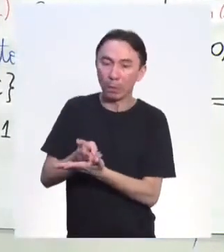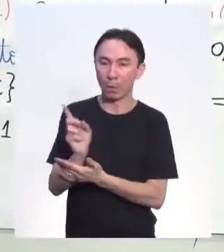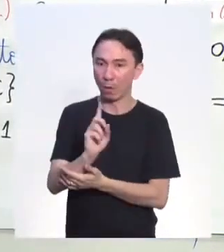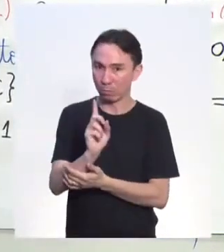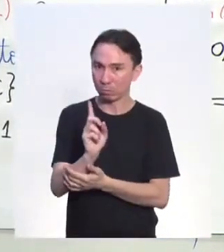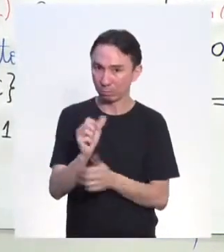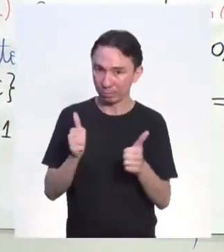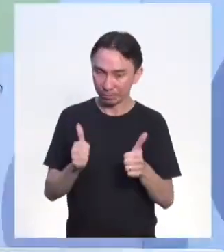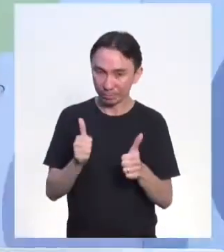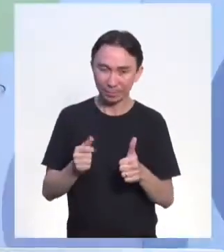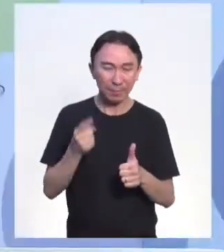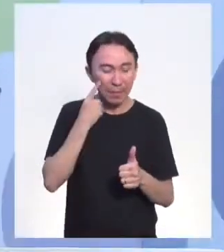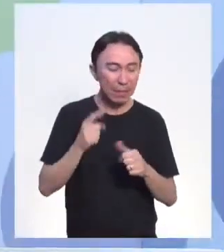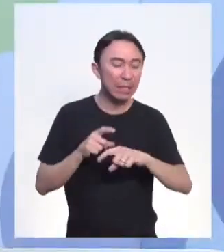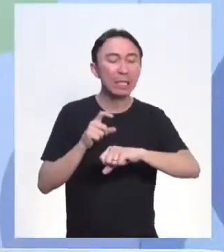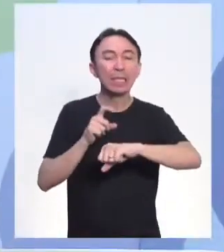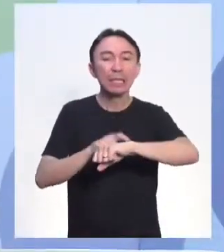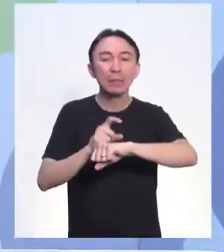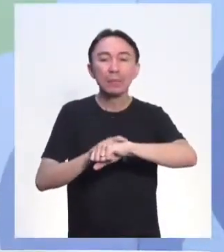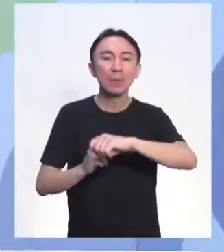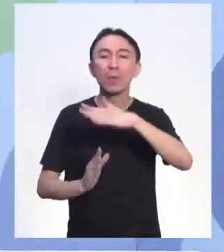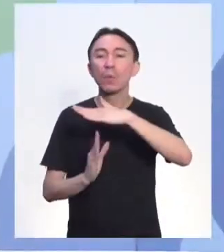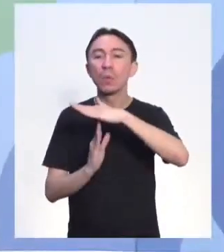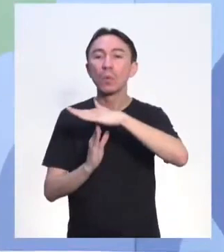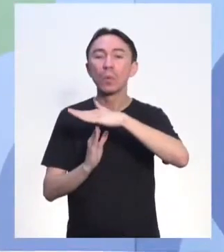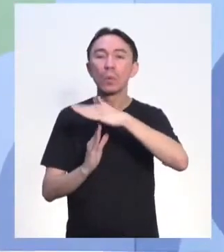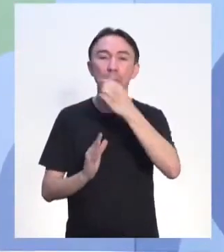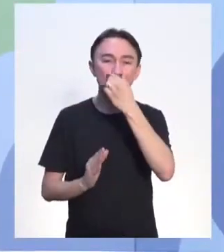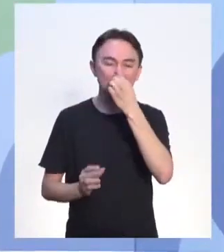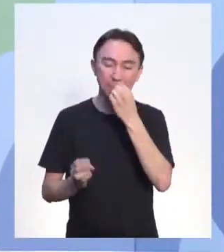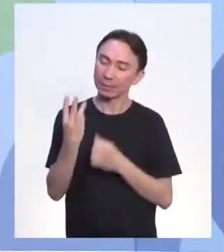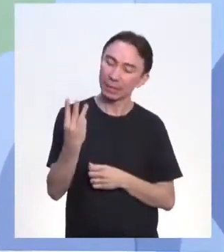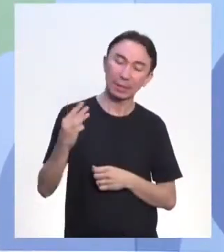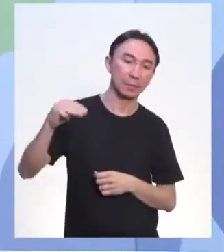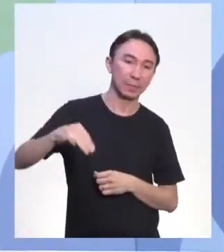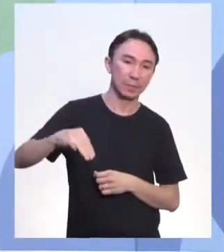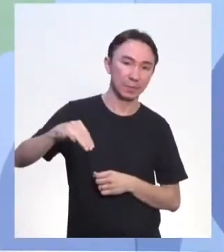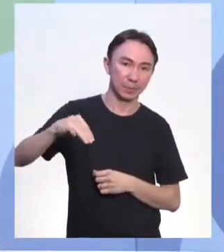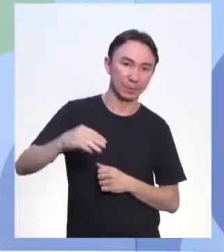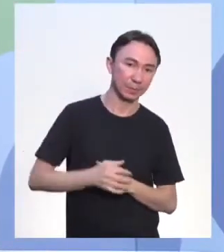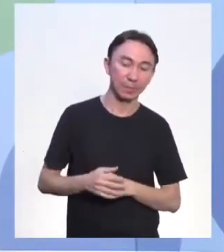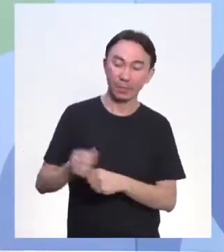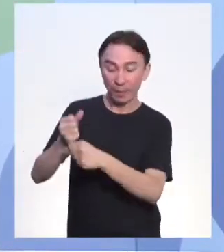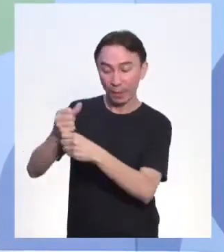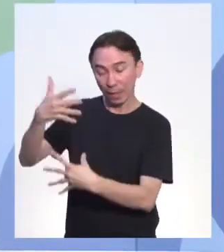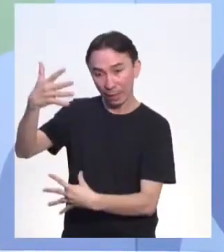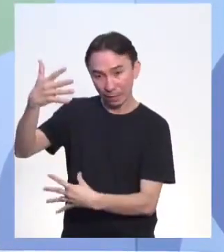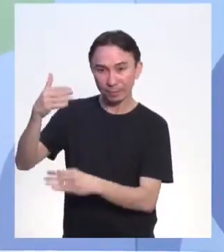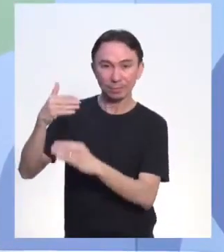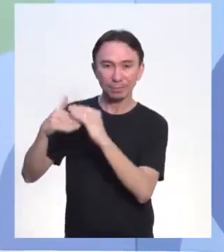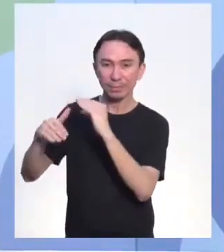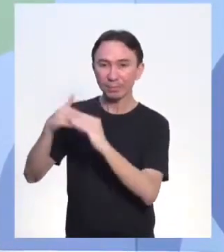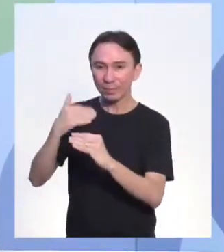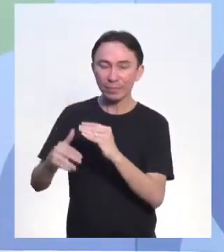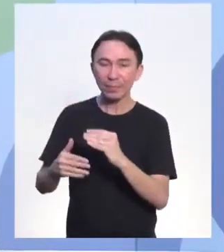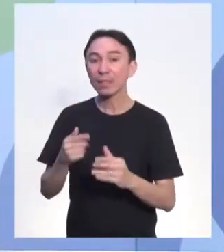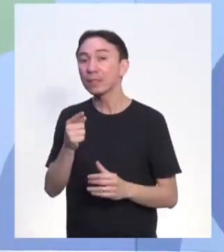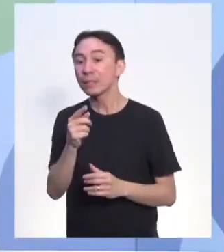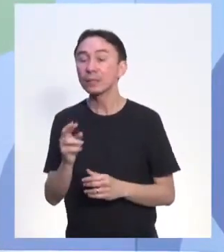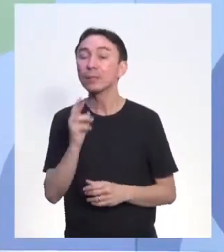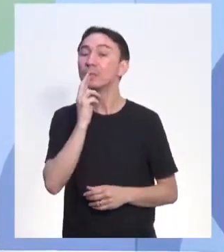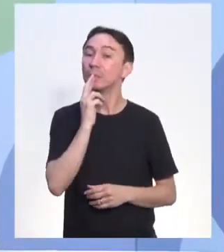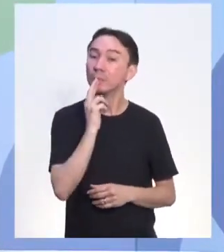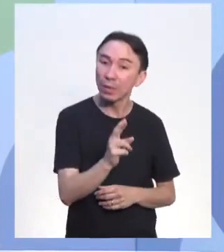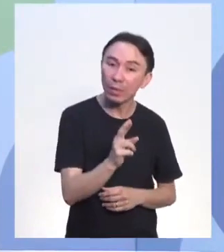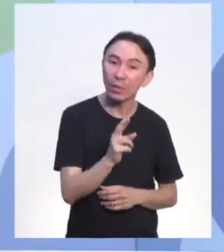fazer essa atividade? Professora Roberta, eles terão 3 minutos. E lá no chat, eu quero que você me dê a